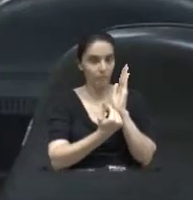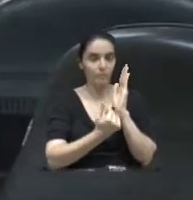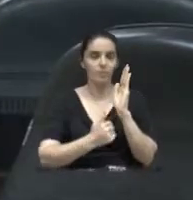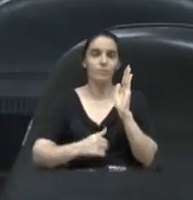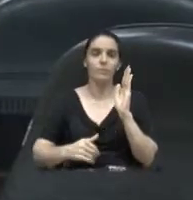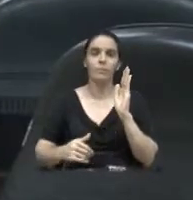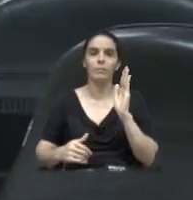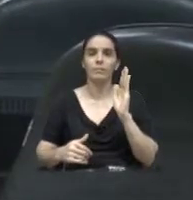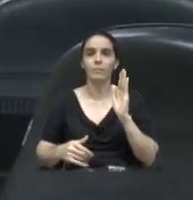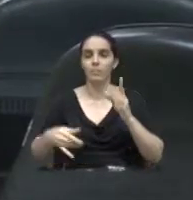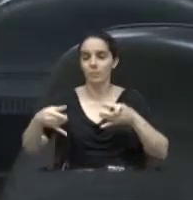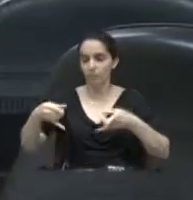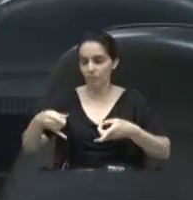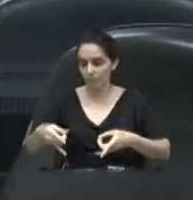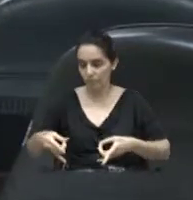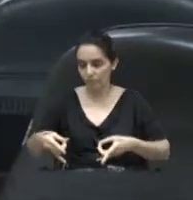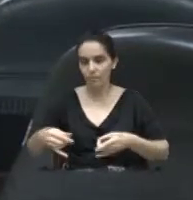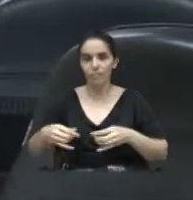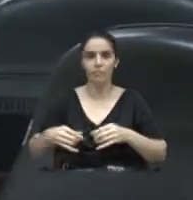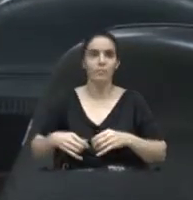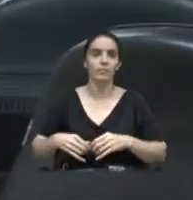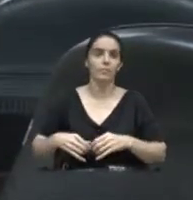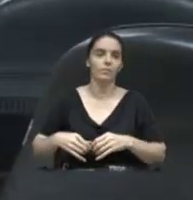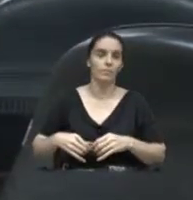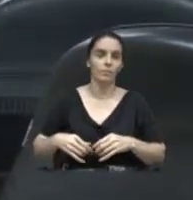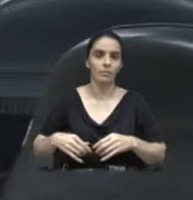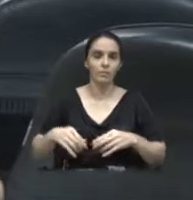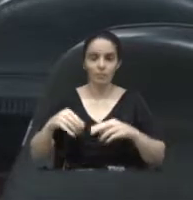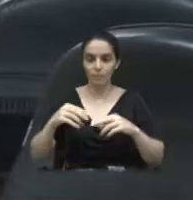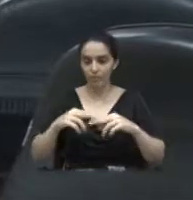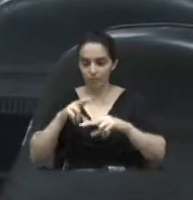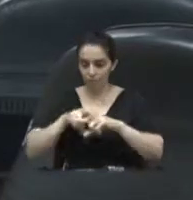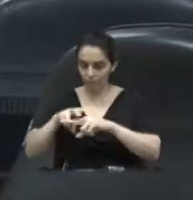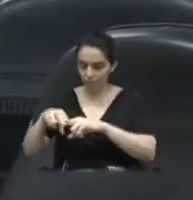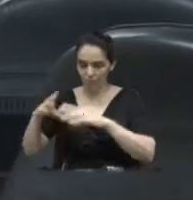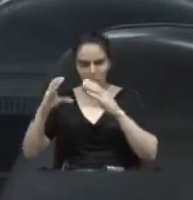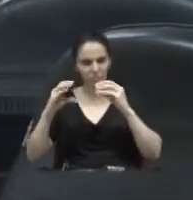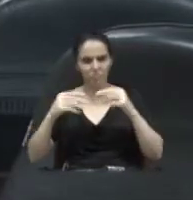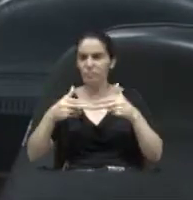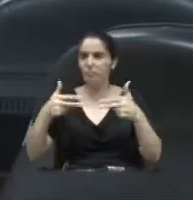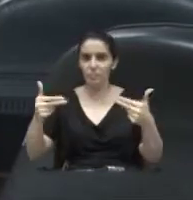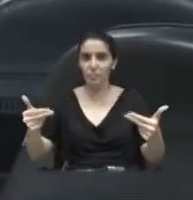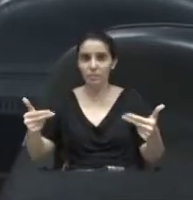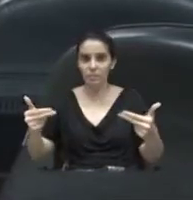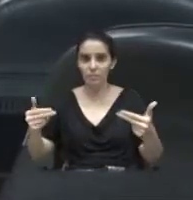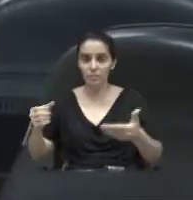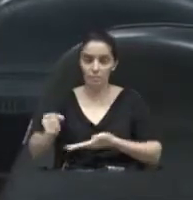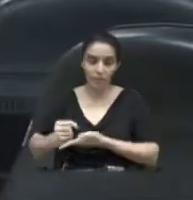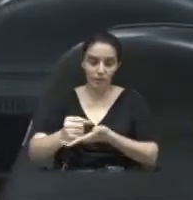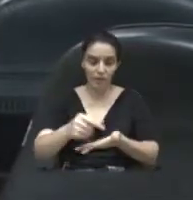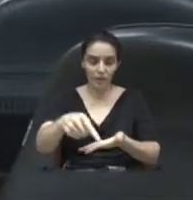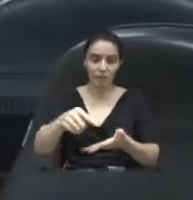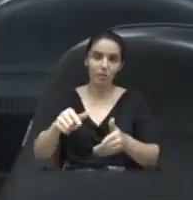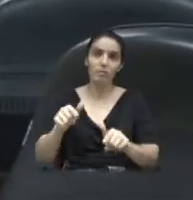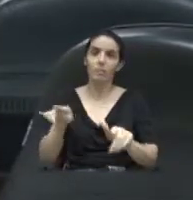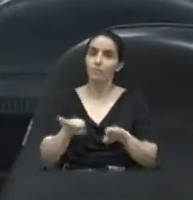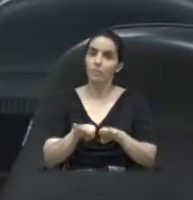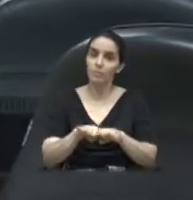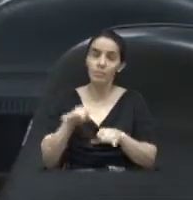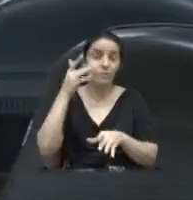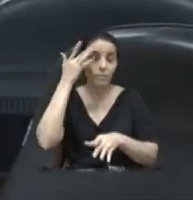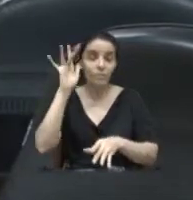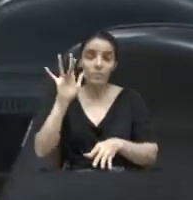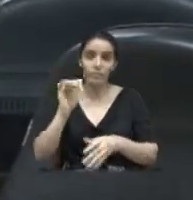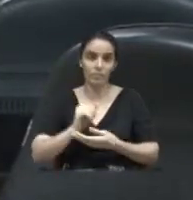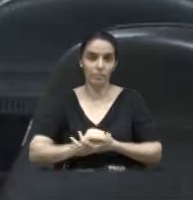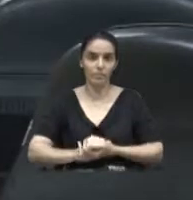acabam levando materiais que não seriam apropriados. E sem contar também o espaço. No começo deste ano, fiz um requerimento que até se tornou